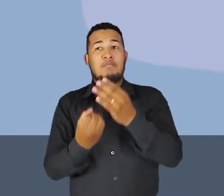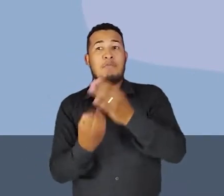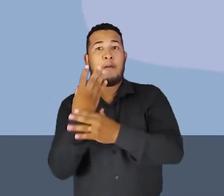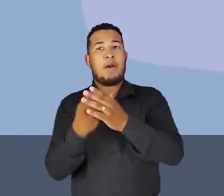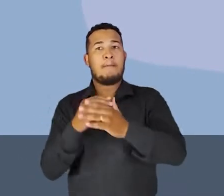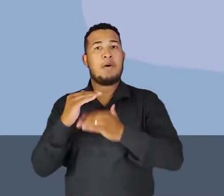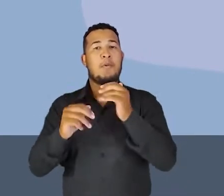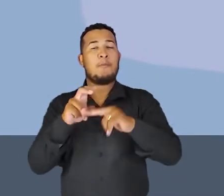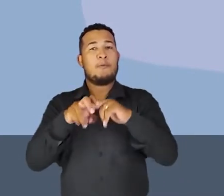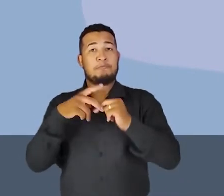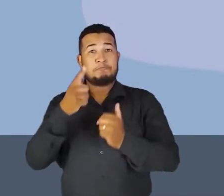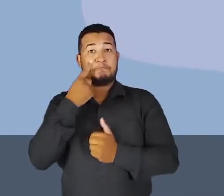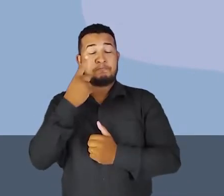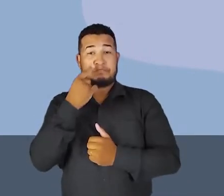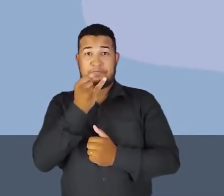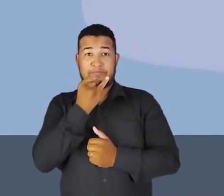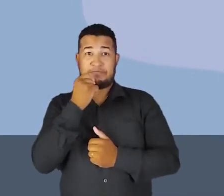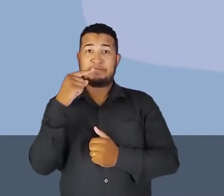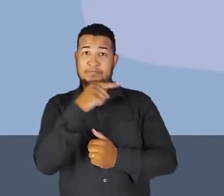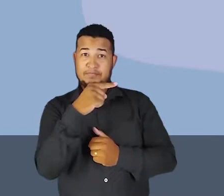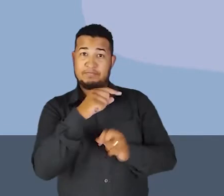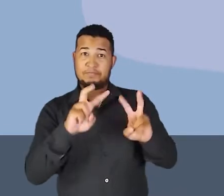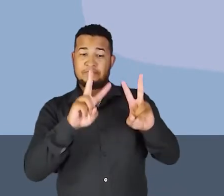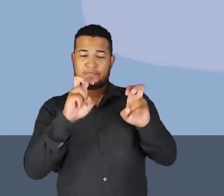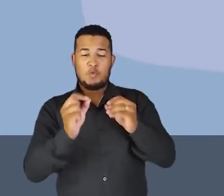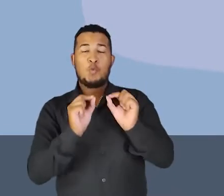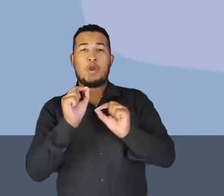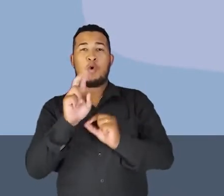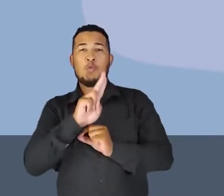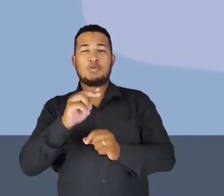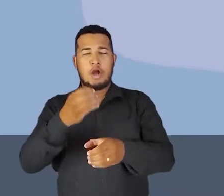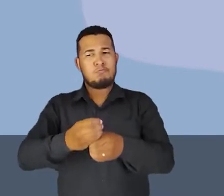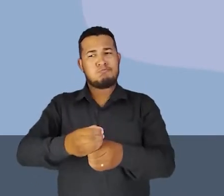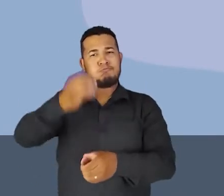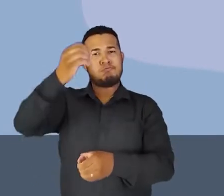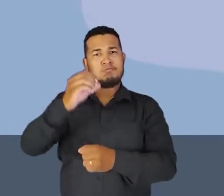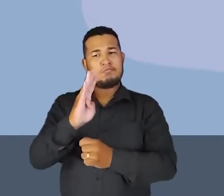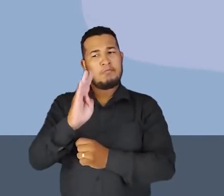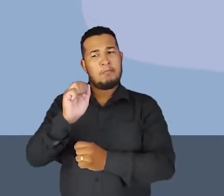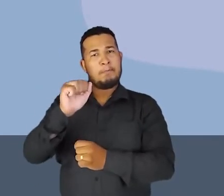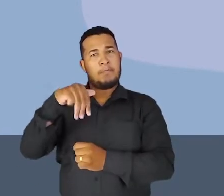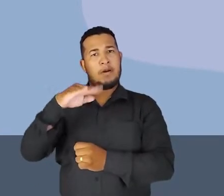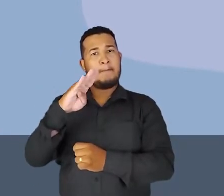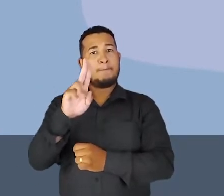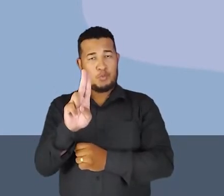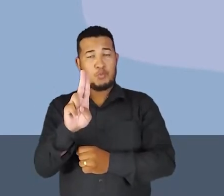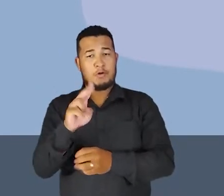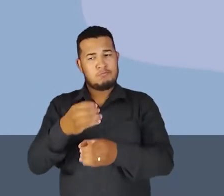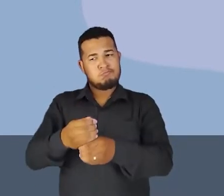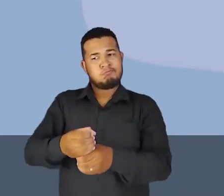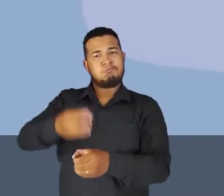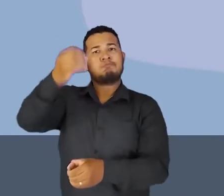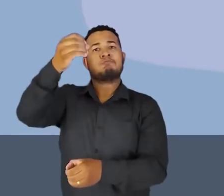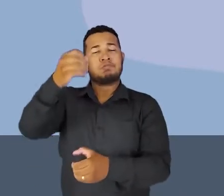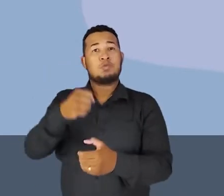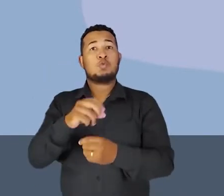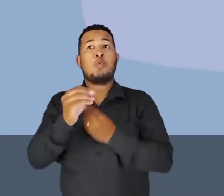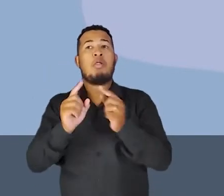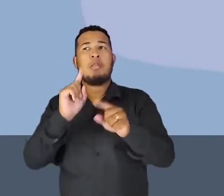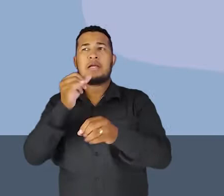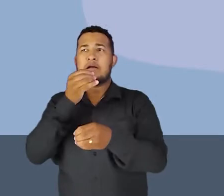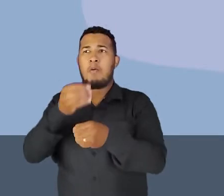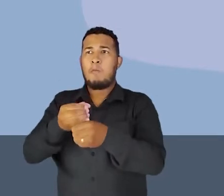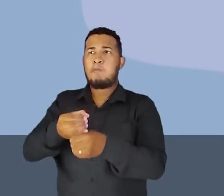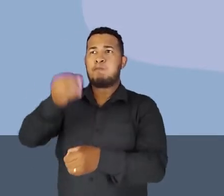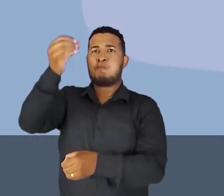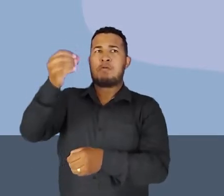construídos, né, esse trabalho aqui é a partir de bambus, né, nesse encontro com o vento